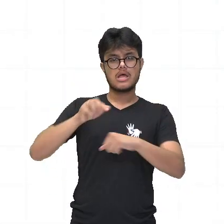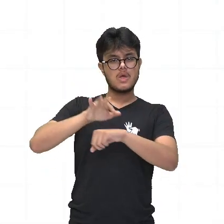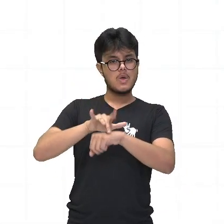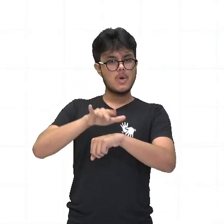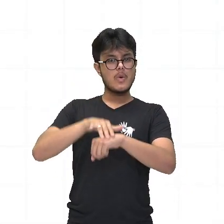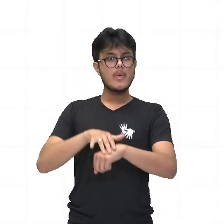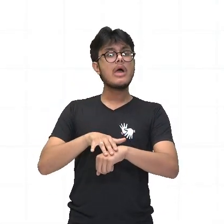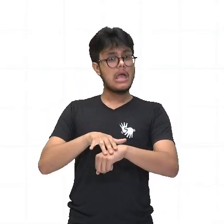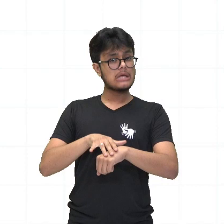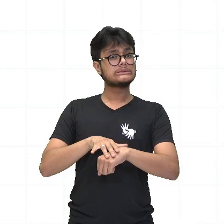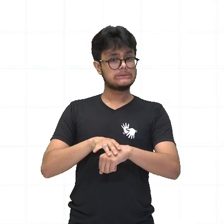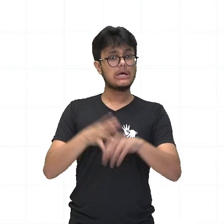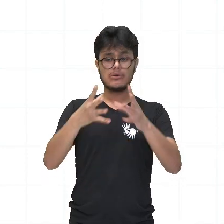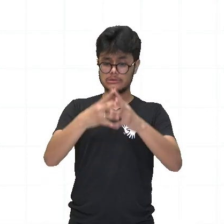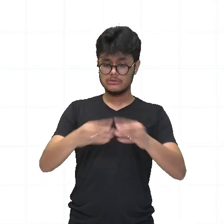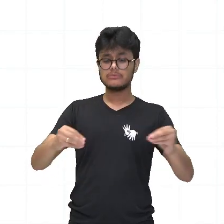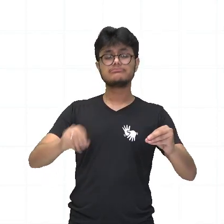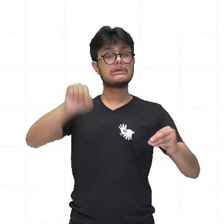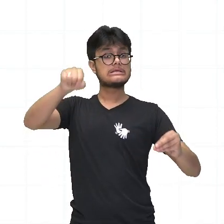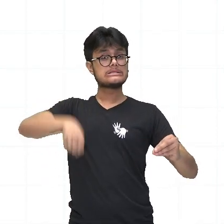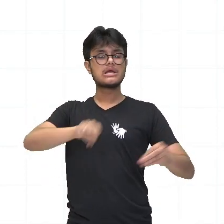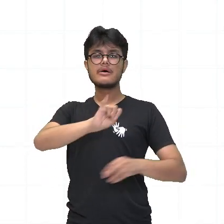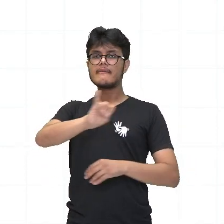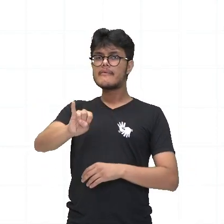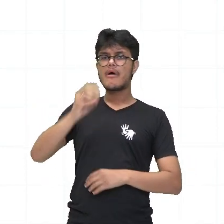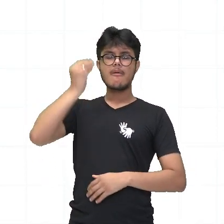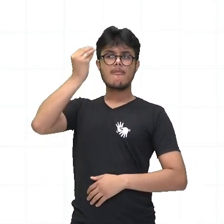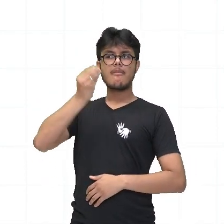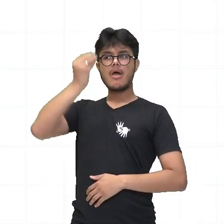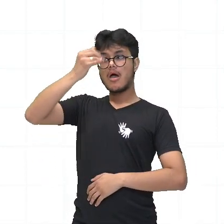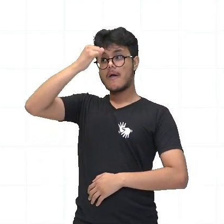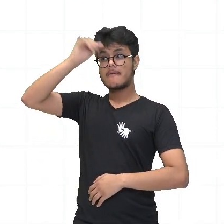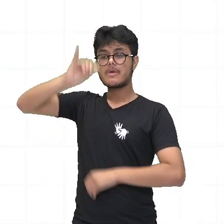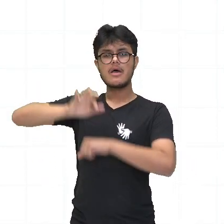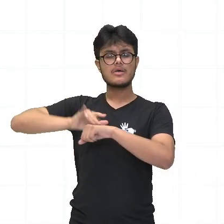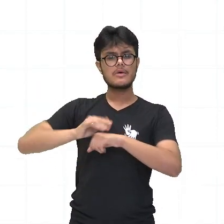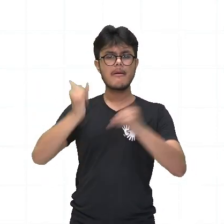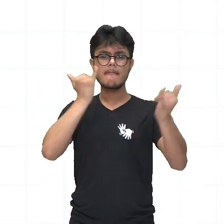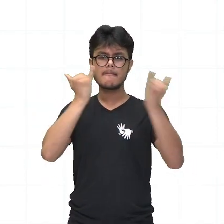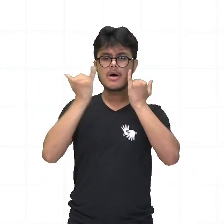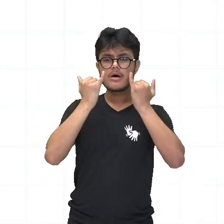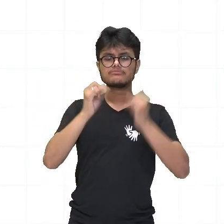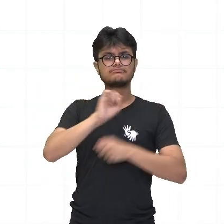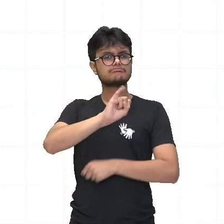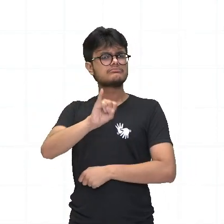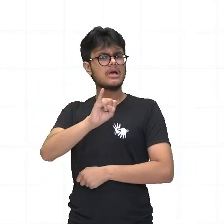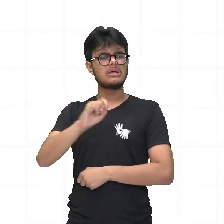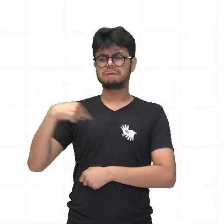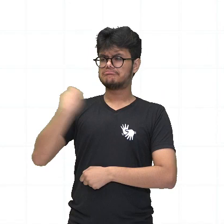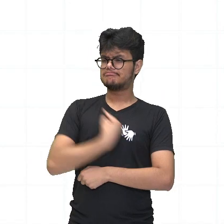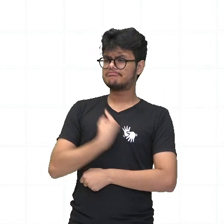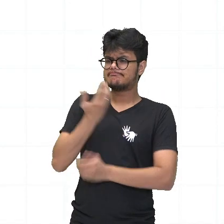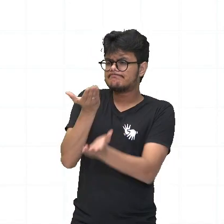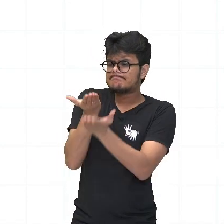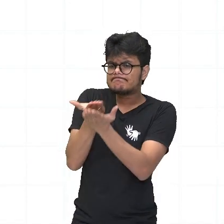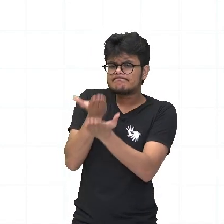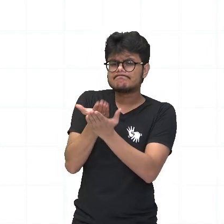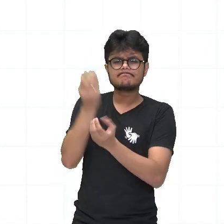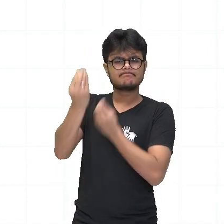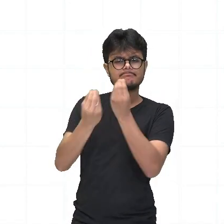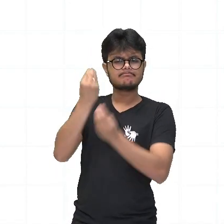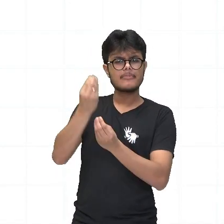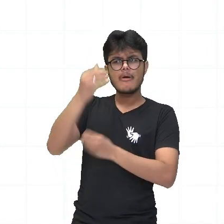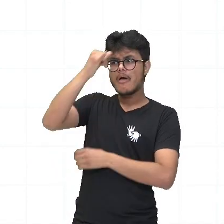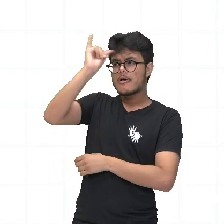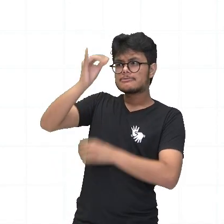proteção informadas. Então, esse dado aqui é muito importante porque quanto mais informação, melhor. Então, quanto mais